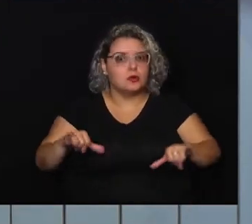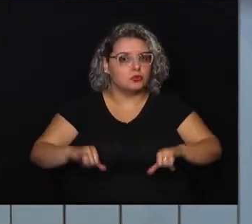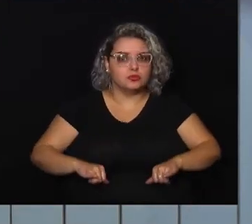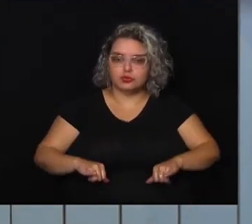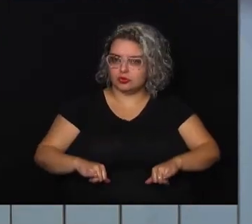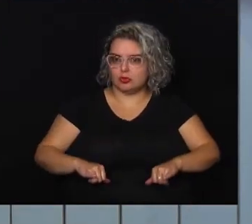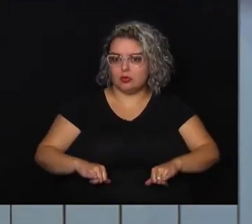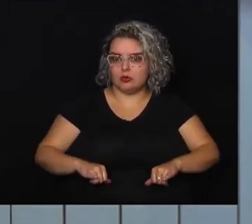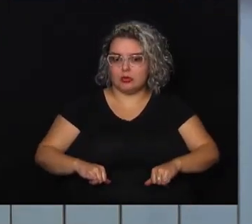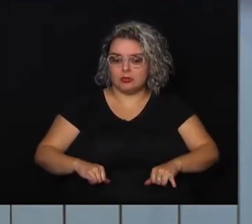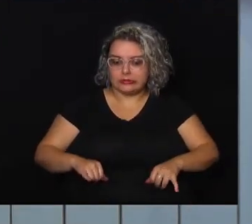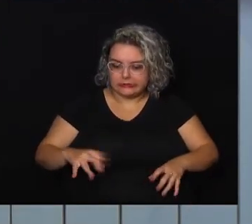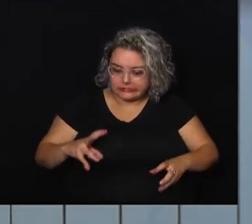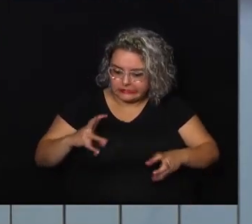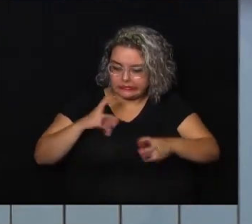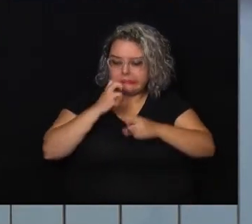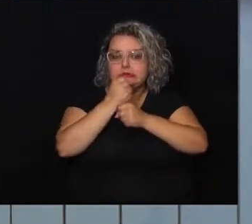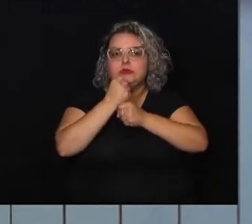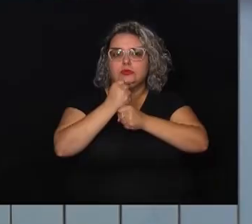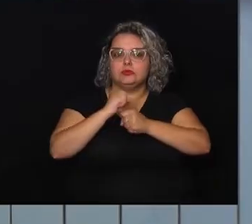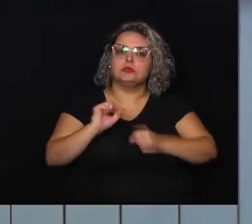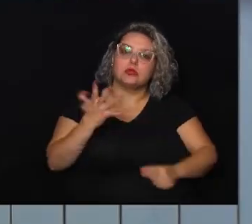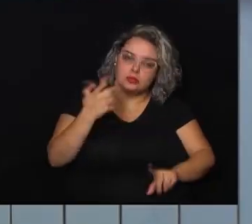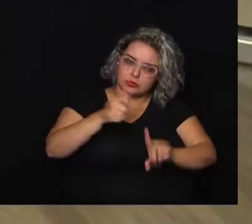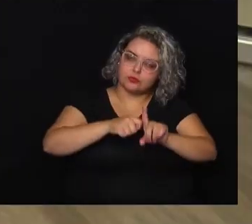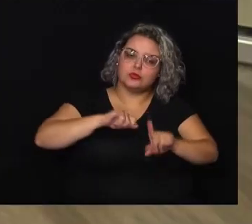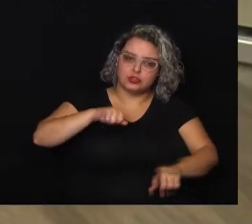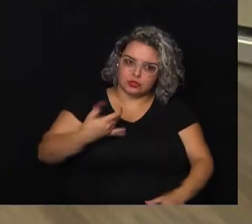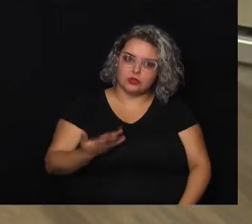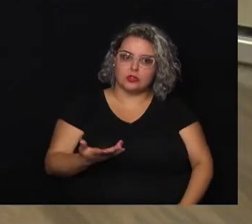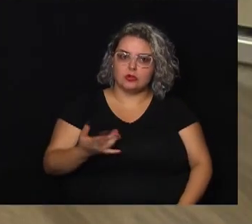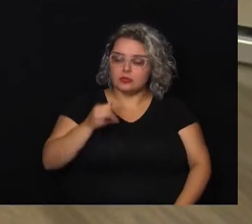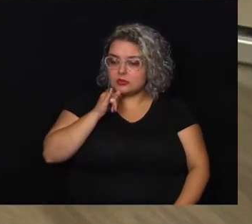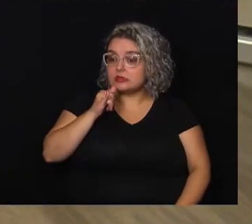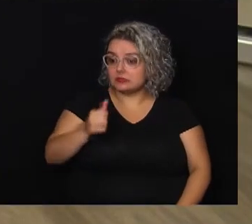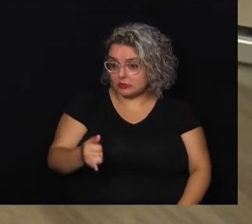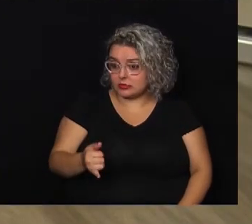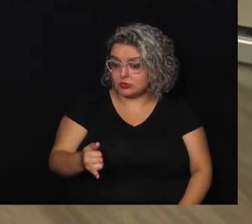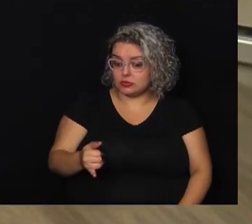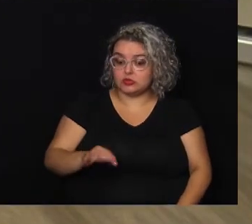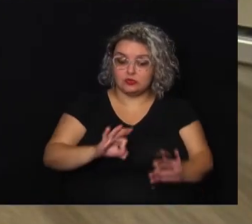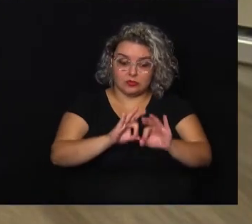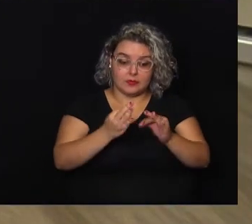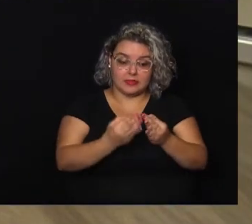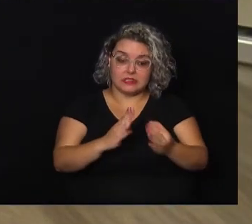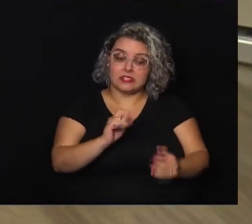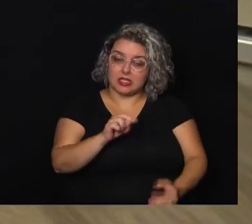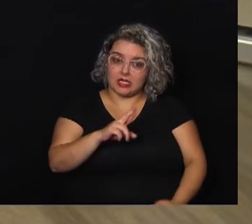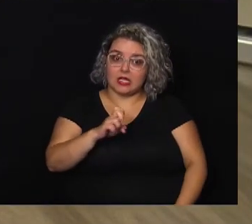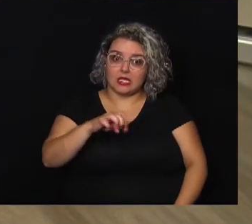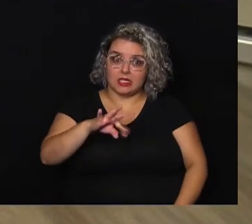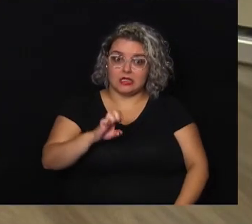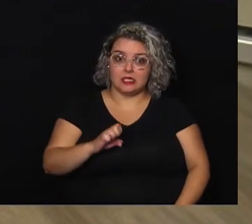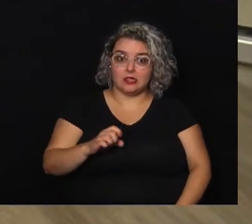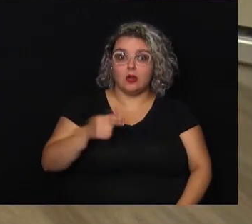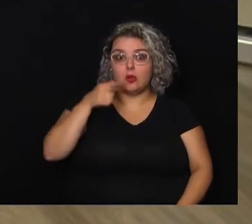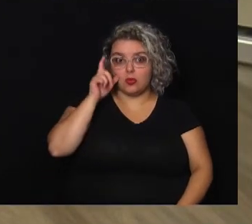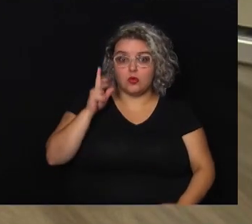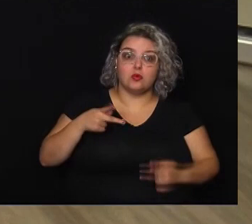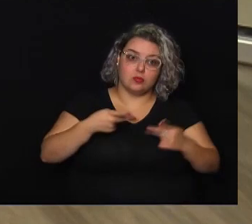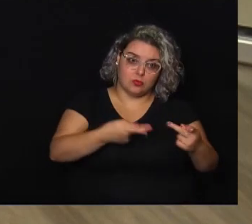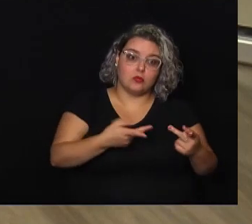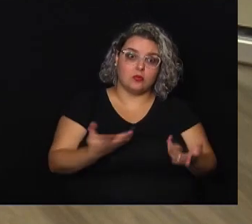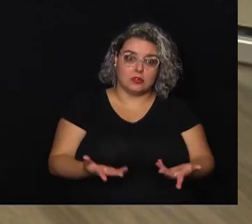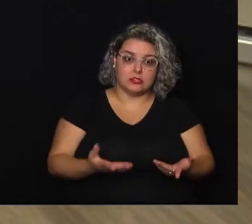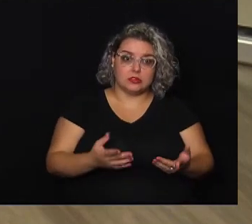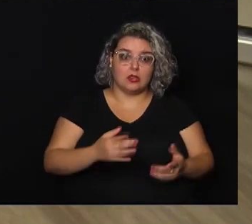essa intensidade o que aconteceu no mês de janeiro. Você falou sobre famílias carentes, né? Ontem eu fui até o Parque Osiel e uma família,